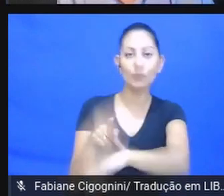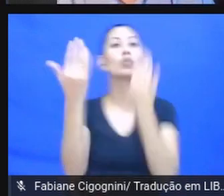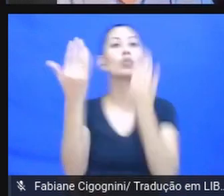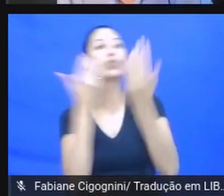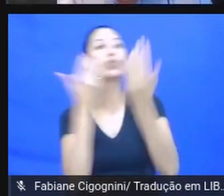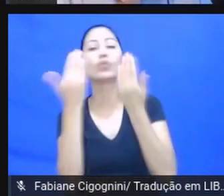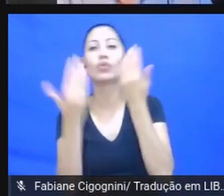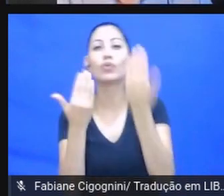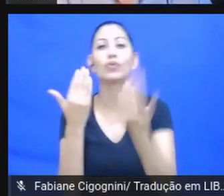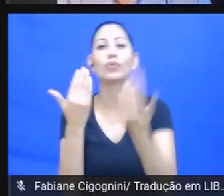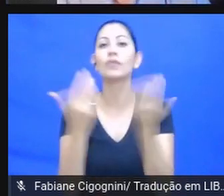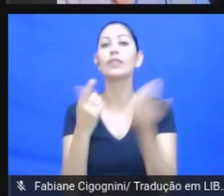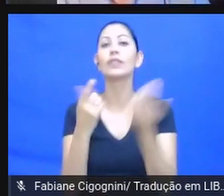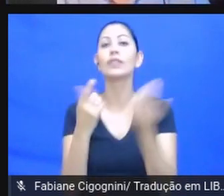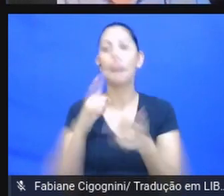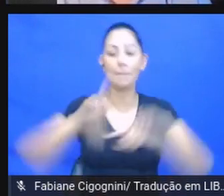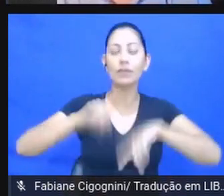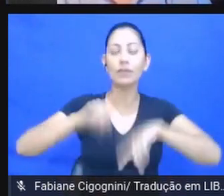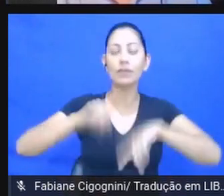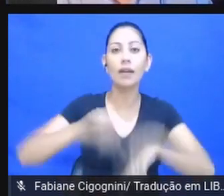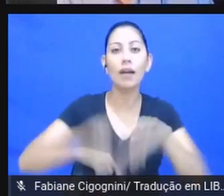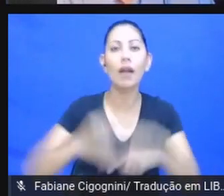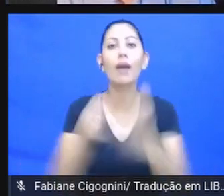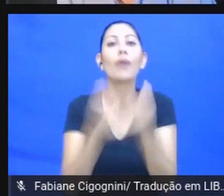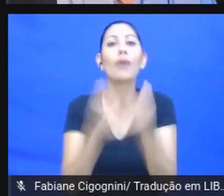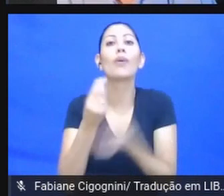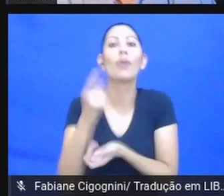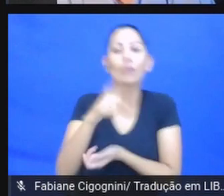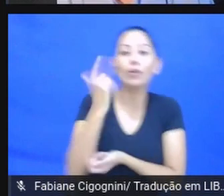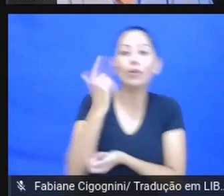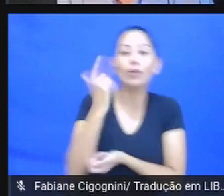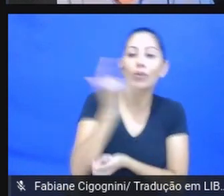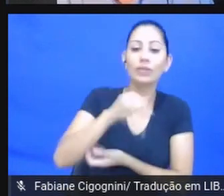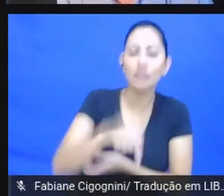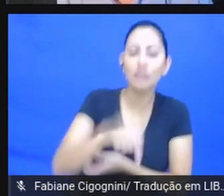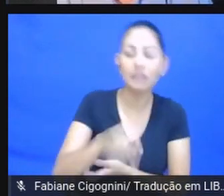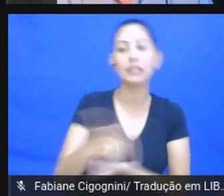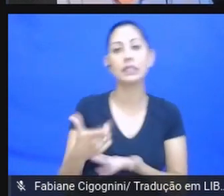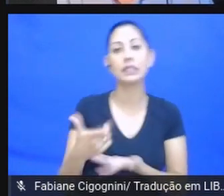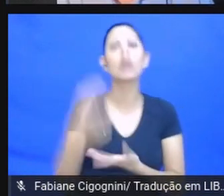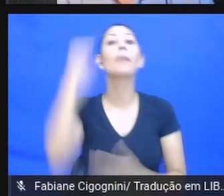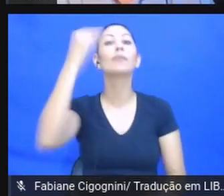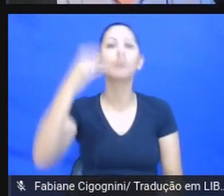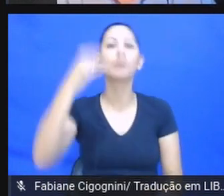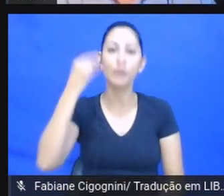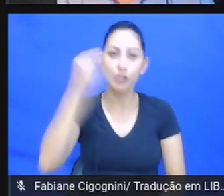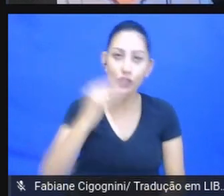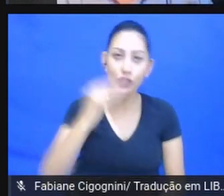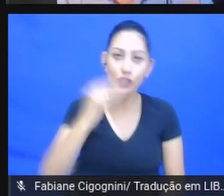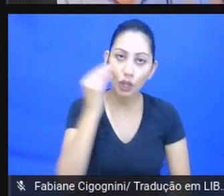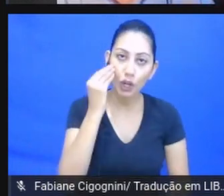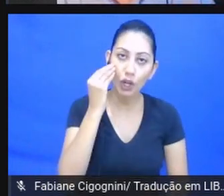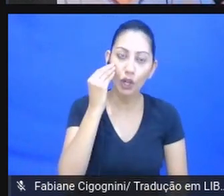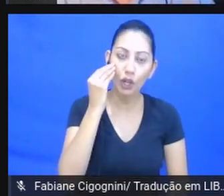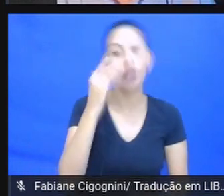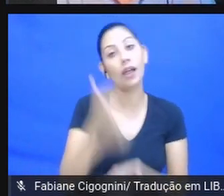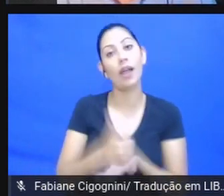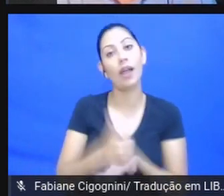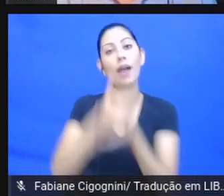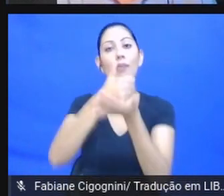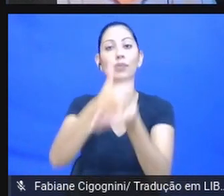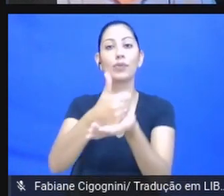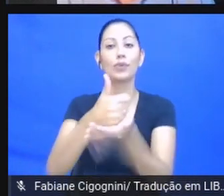enviar pouco material, de tirar dúvidas, mas também psicológico, de apoio. Tem muita gente que